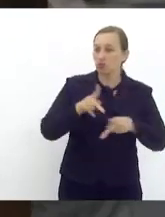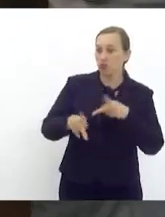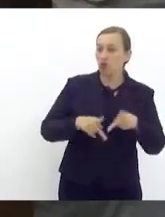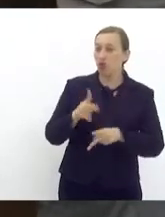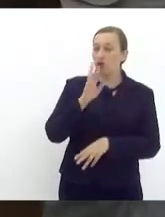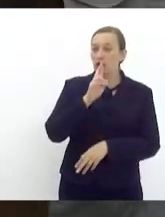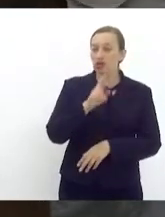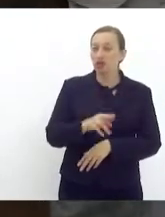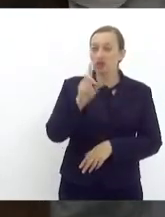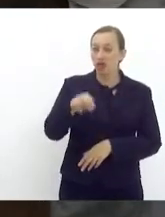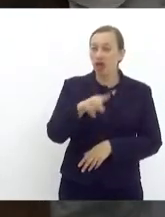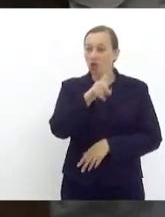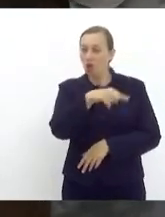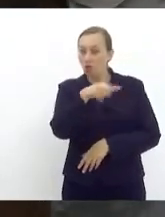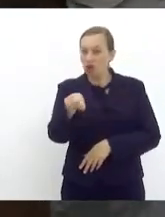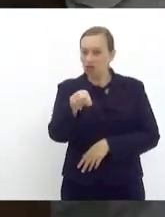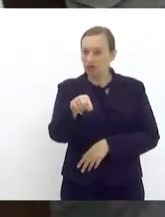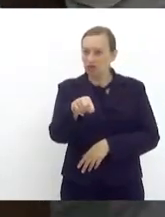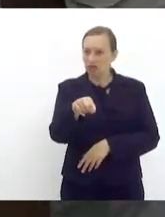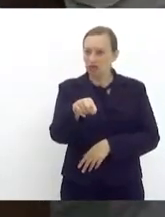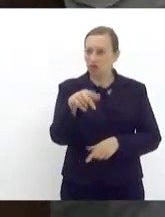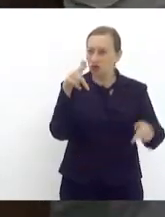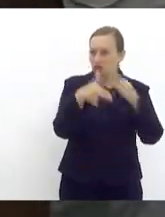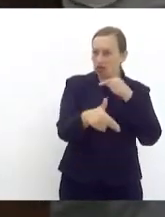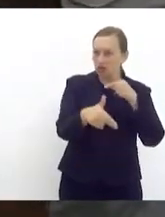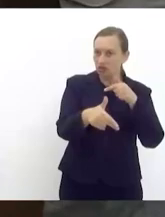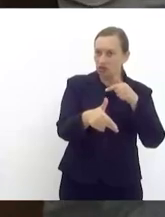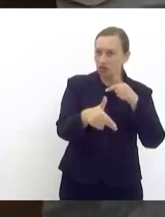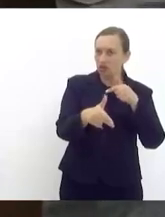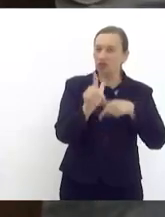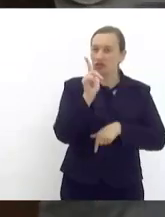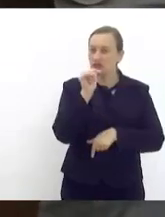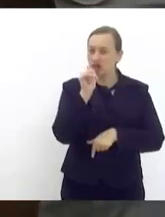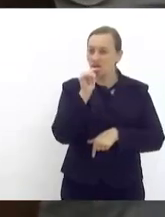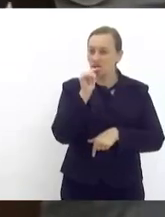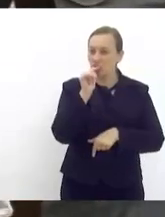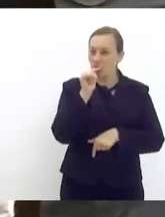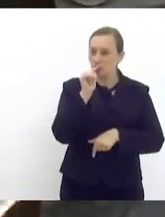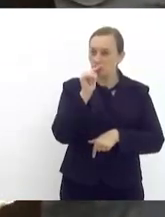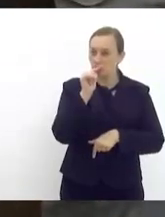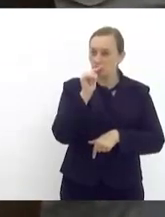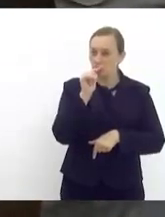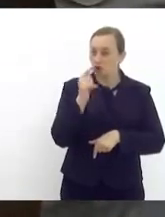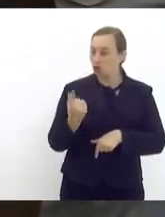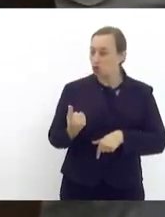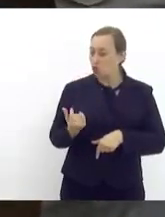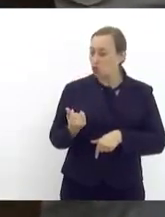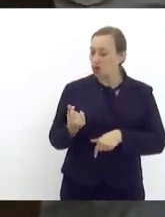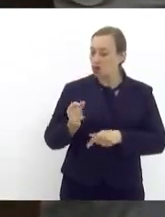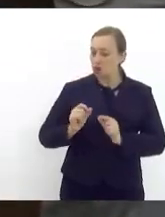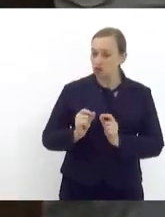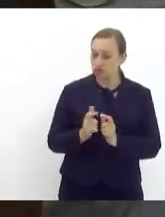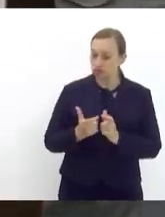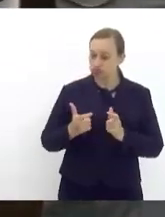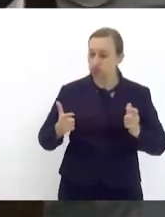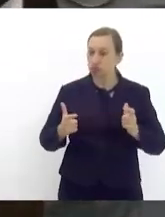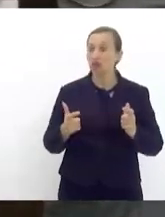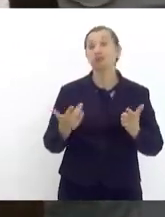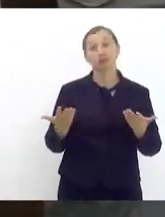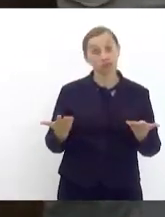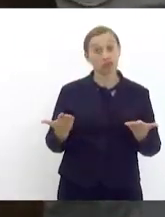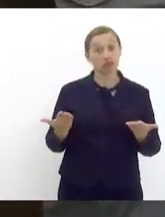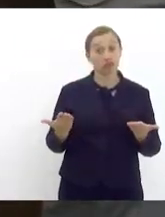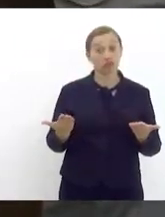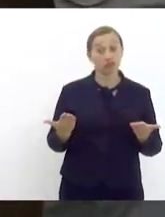resultado é corte, interrupção do fornecimento, aumento abusivo das tarifas. Isso é, no